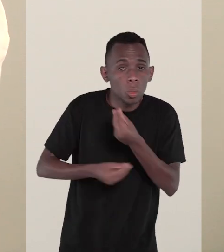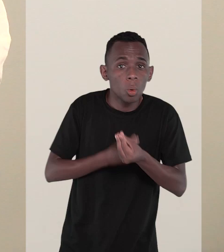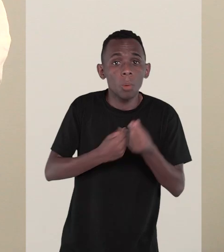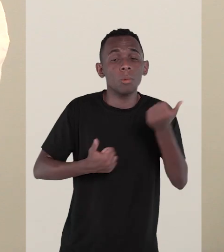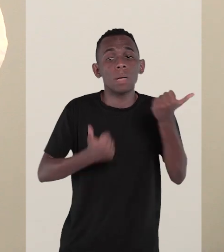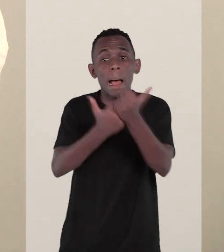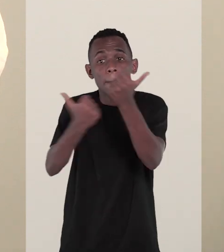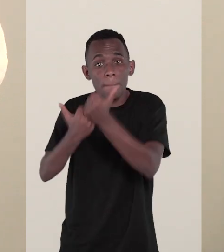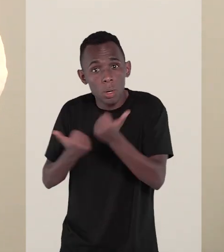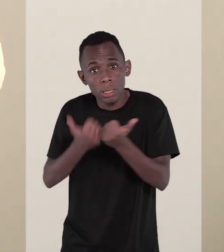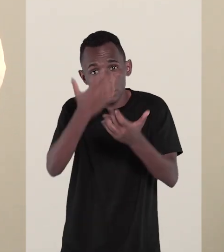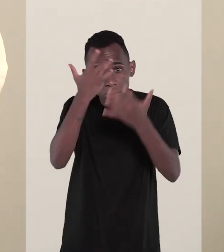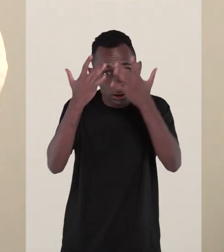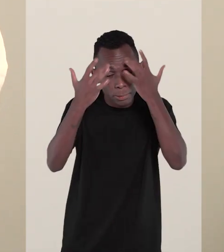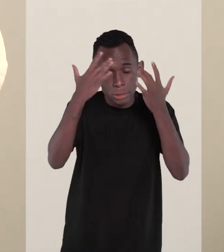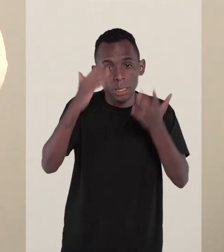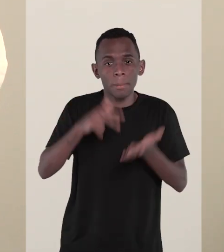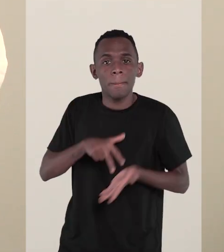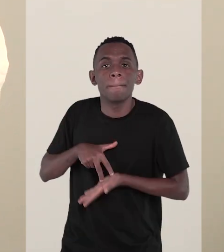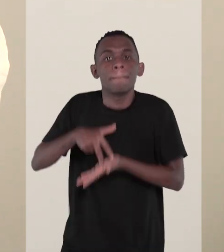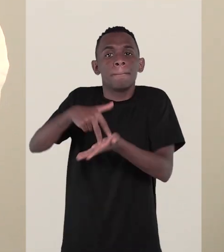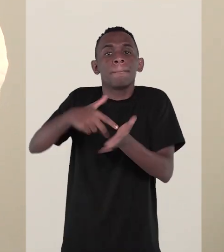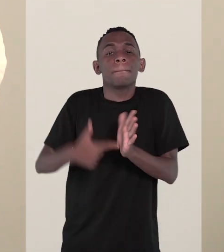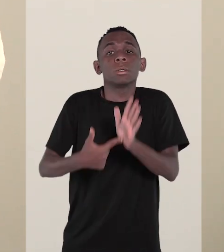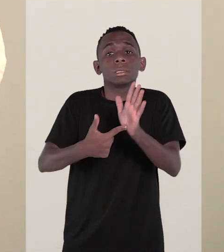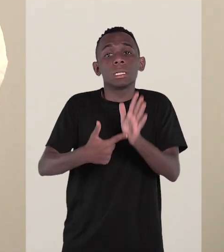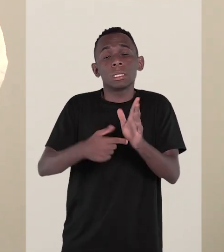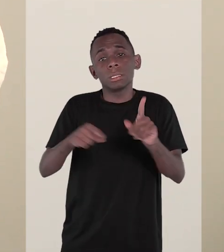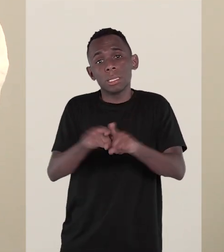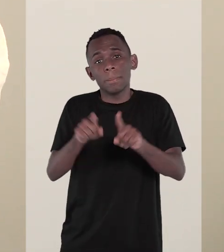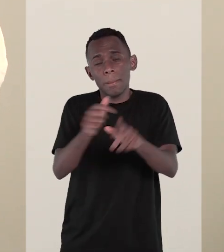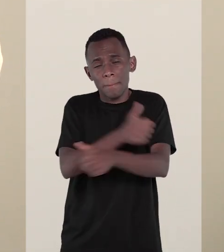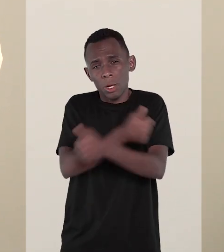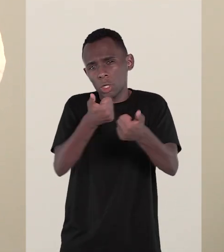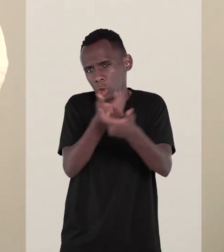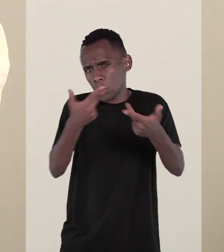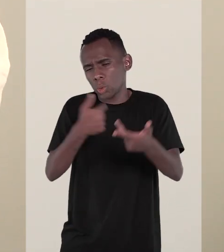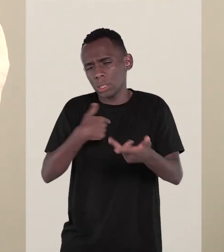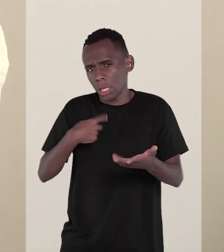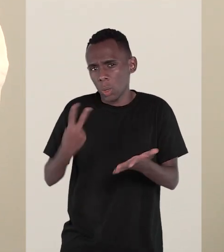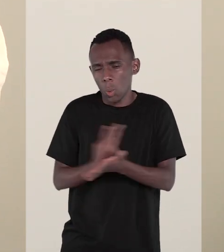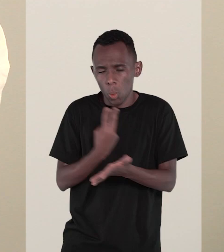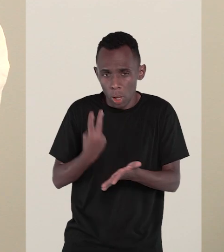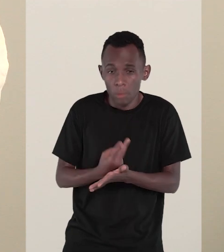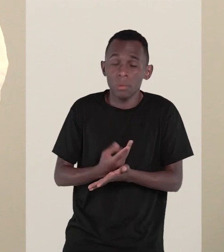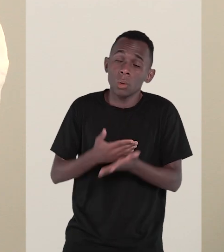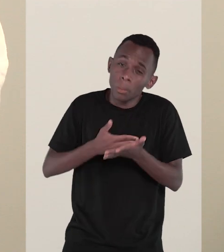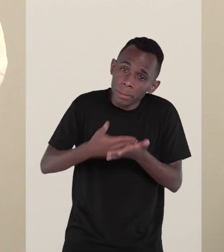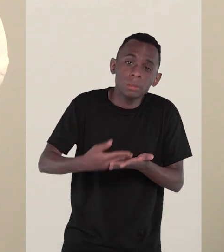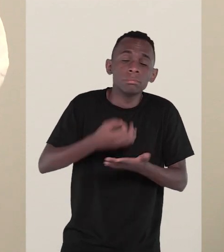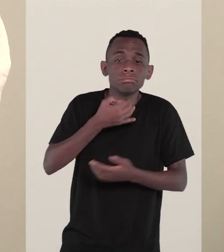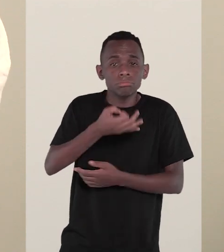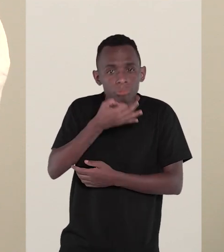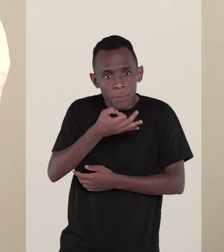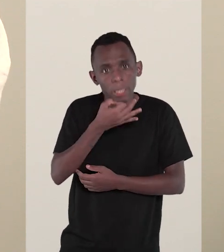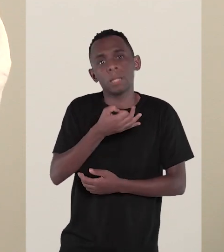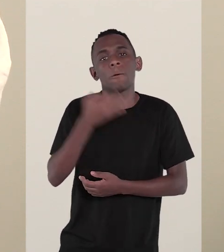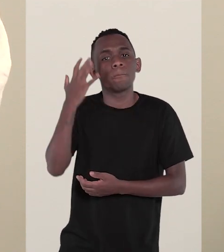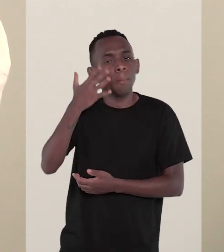posso contribuir com as pessoas mostrando ser quem eu sou e melhorando quem eu sou? Então, comecei a falar por